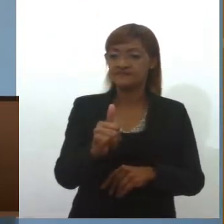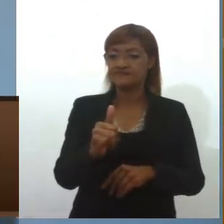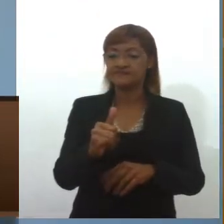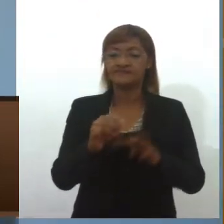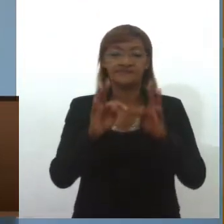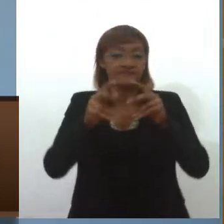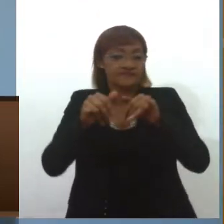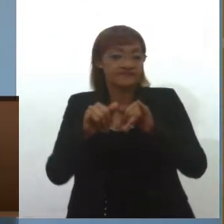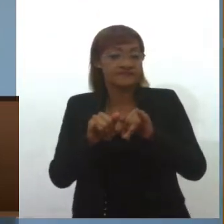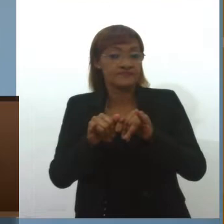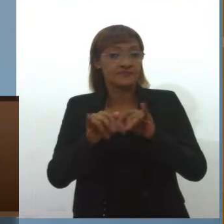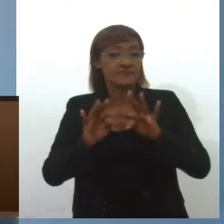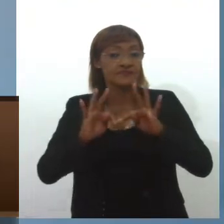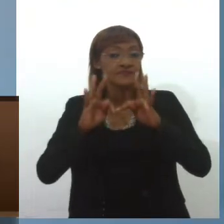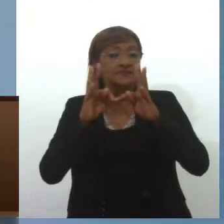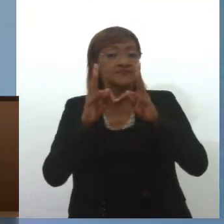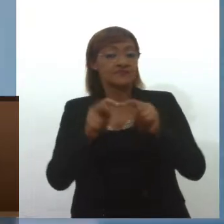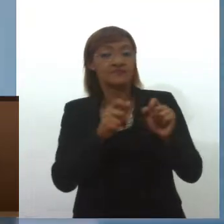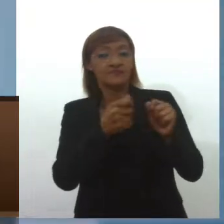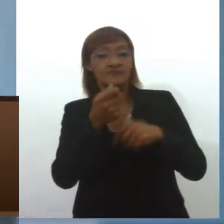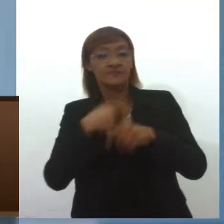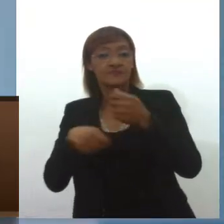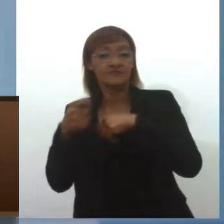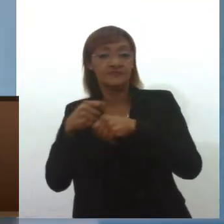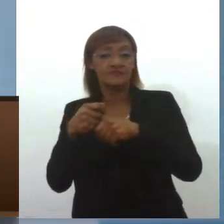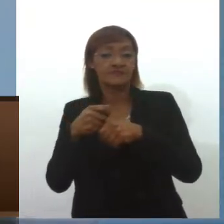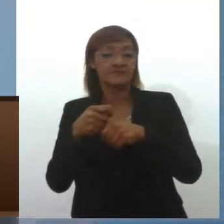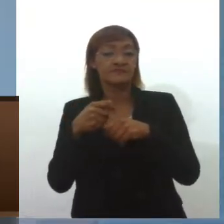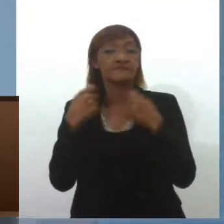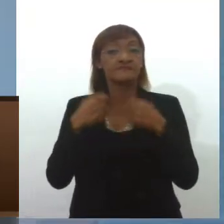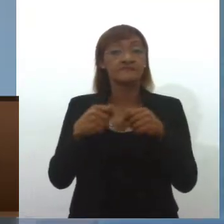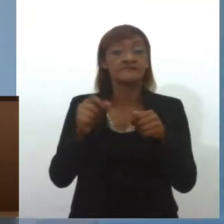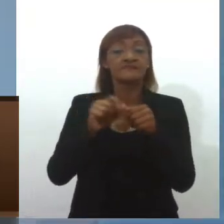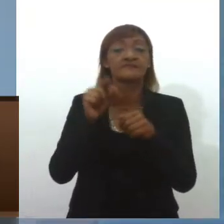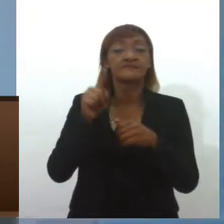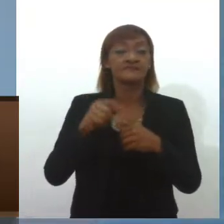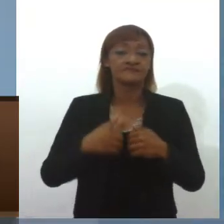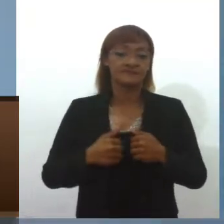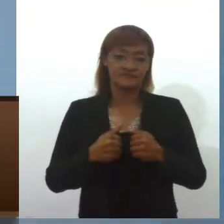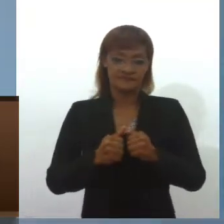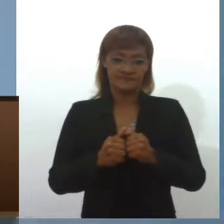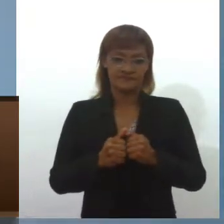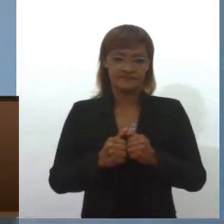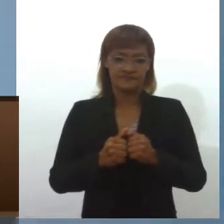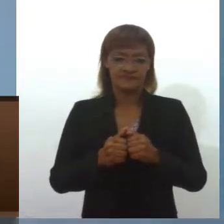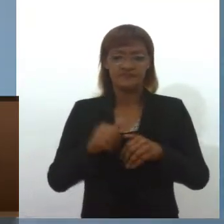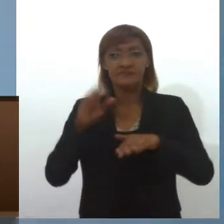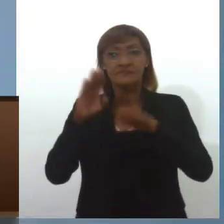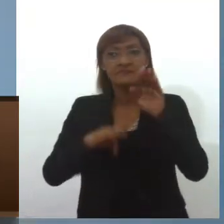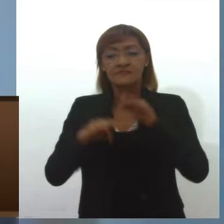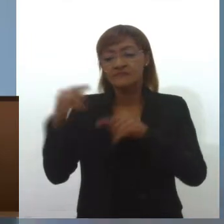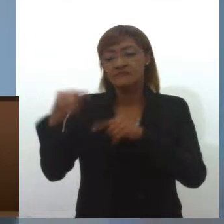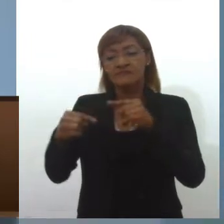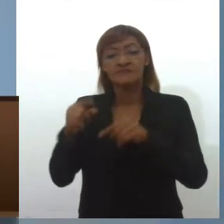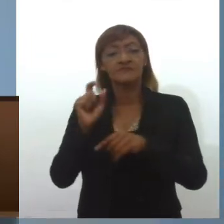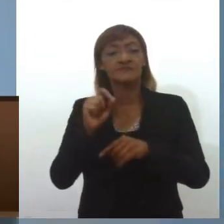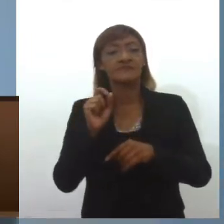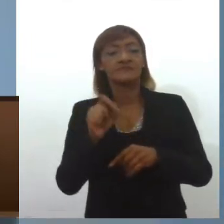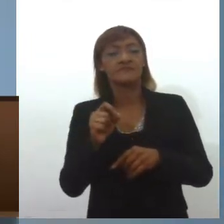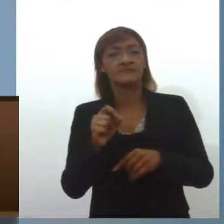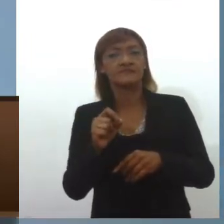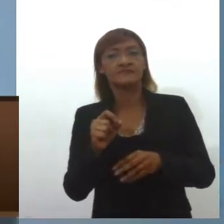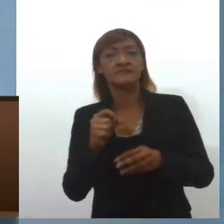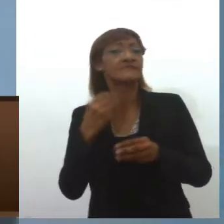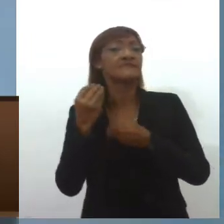você está fazendo o que tem que ser feito. A questão é que, o que talvez a gente poderia discutir aqui, o que levou a esse